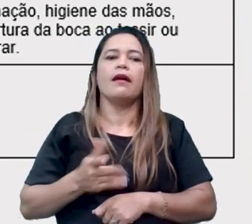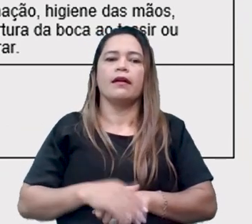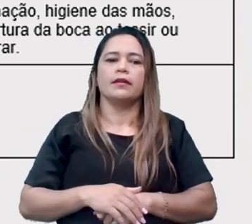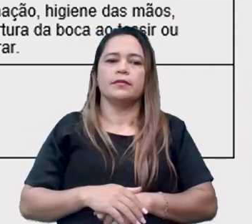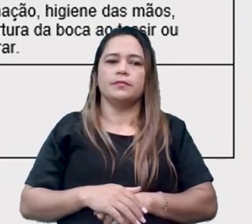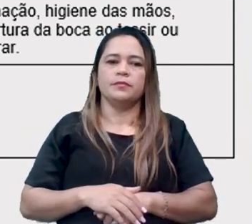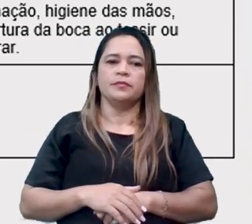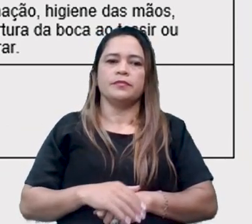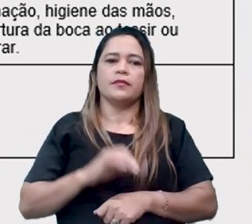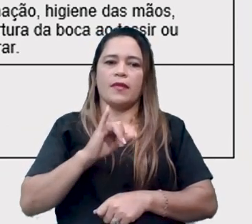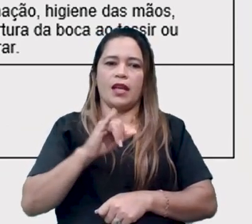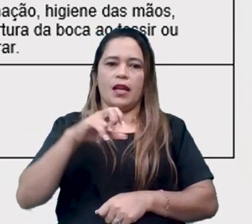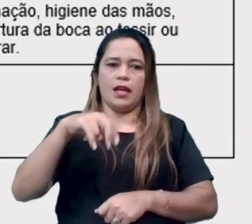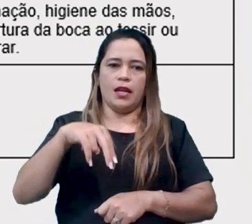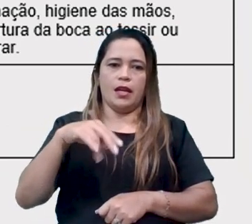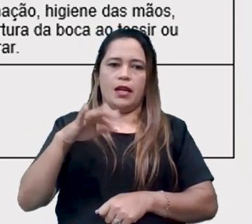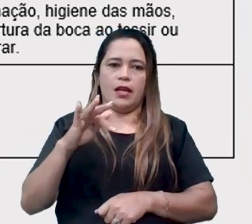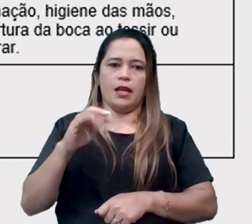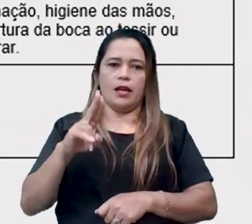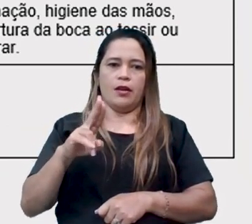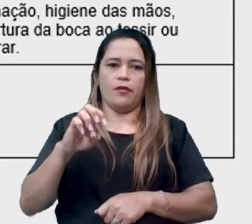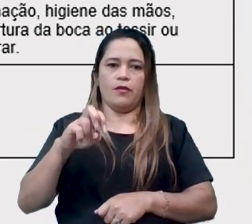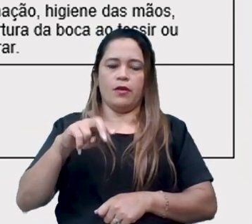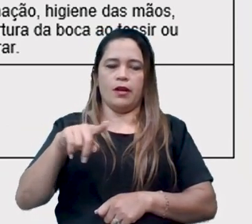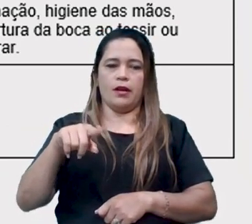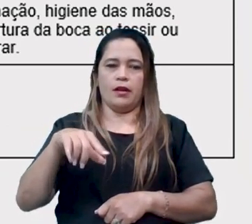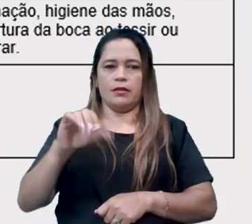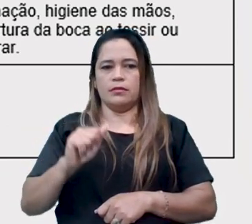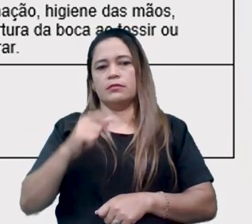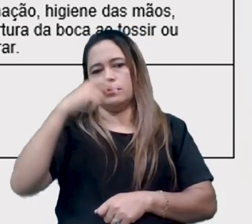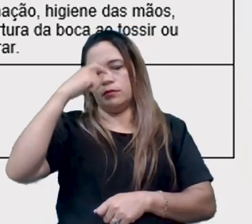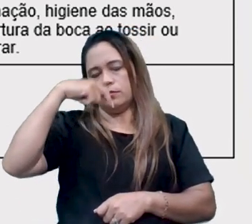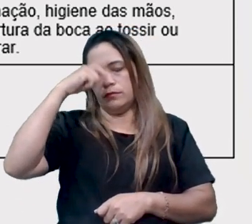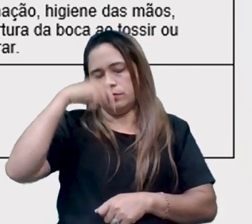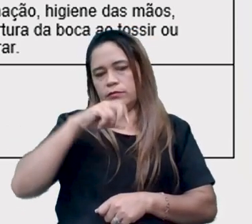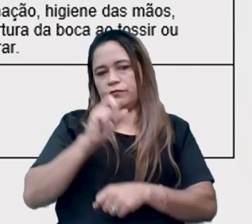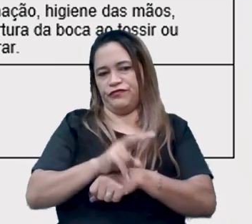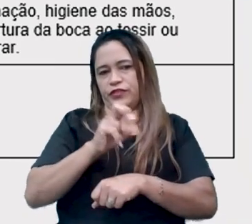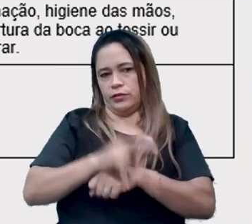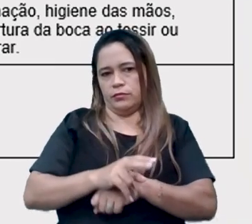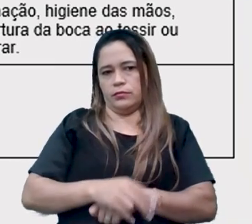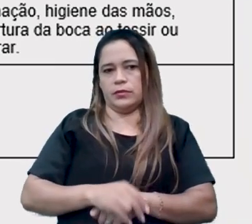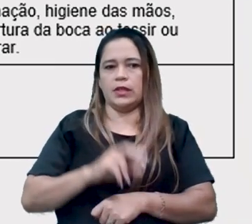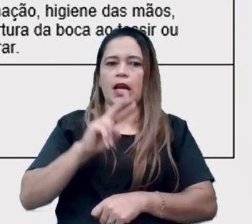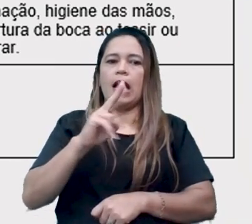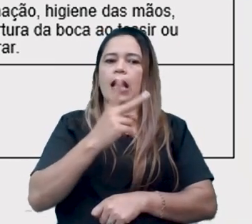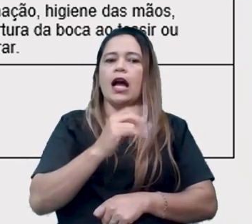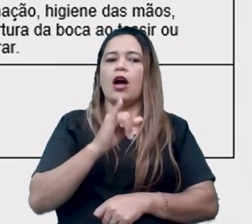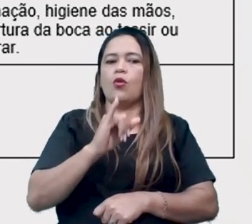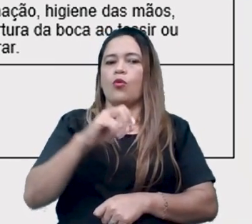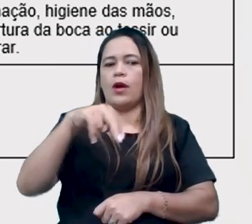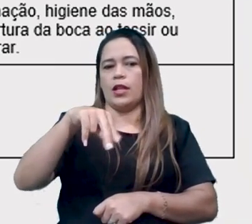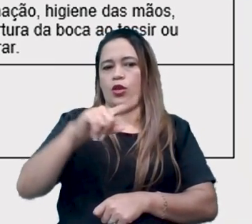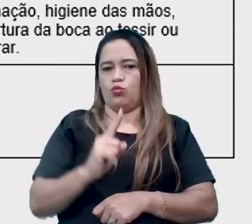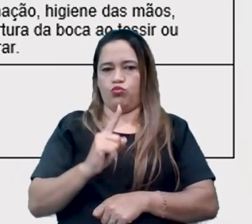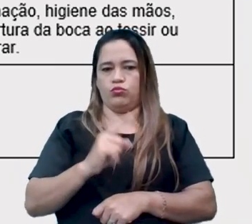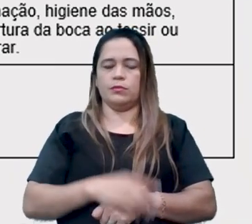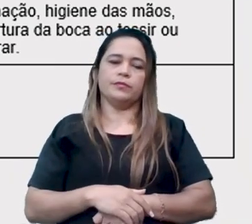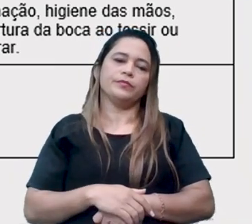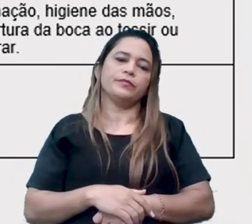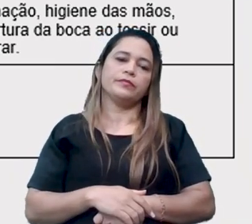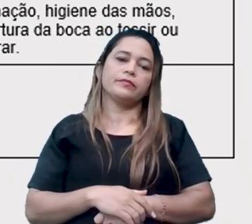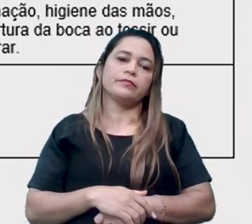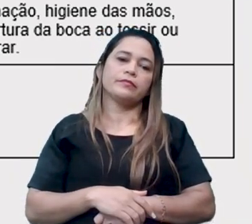vírus influenza, também pode ser chamado de vírus da gripe, tem vários tipos dele, por exemplo, o H1N1 está aqui dentro.